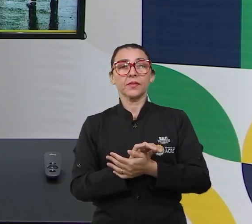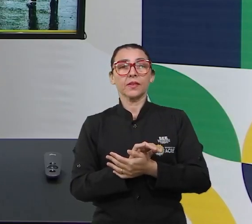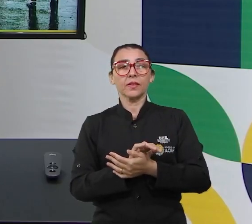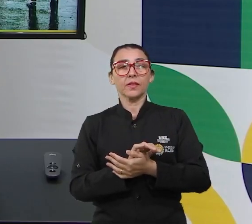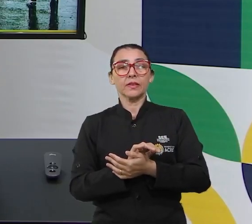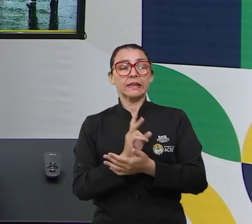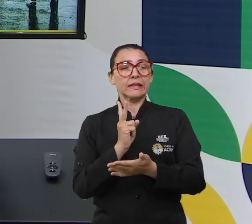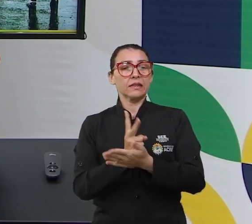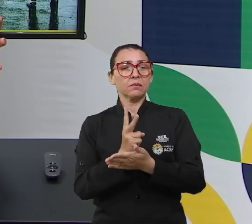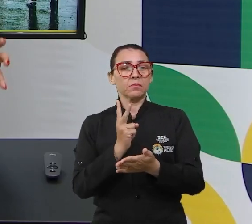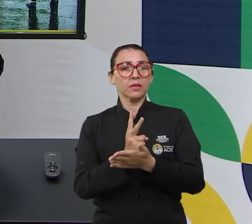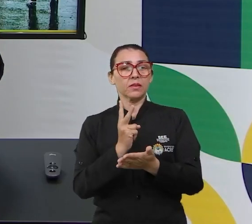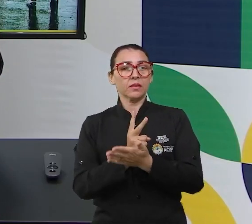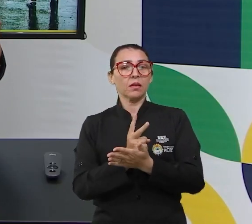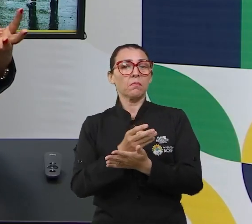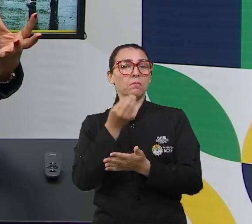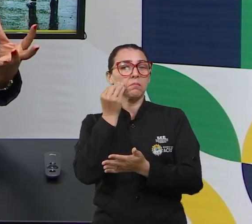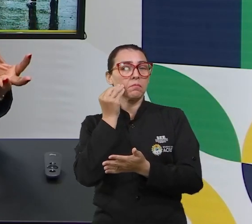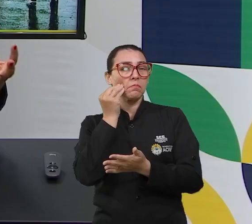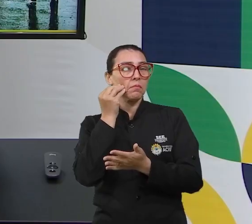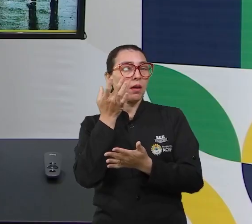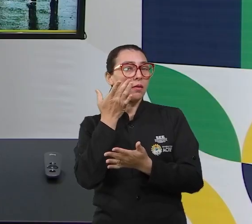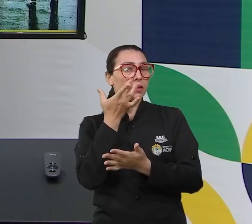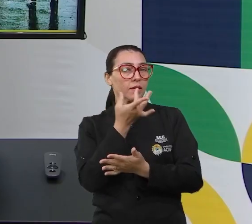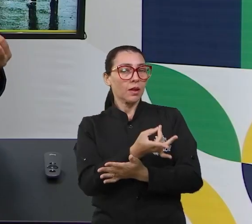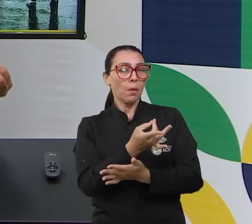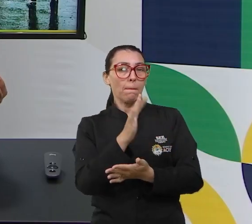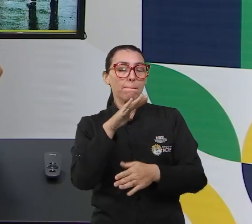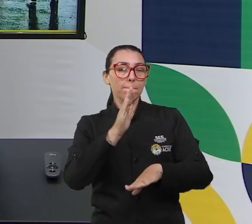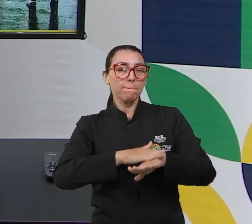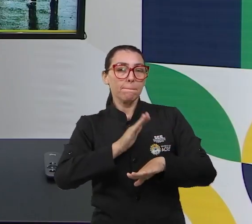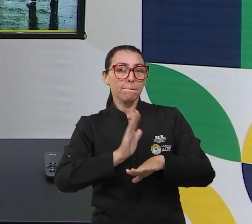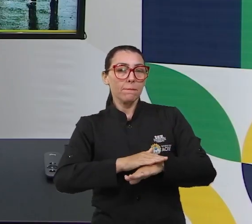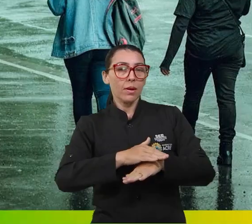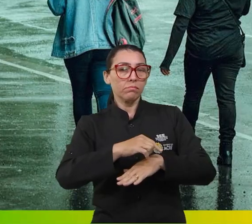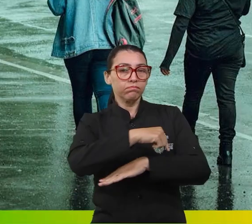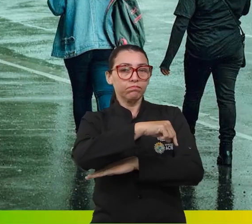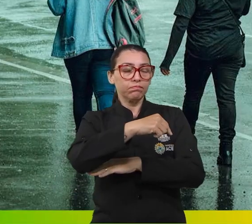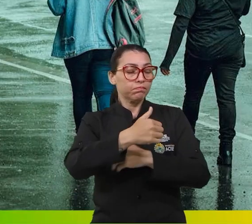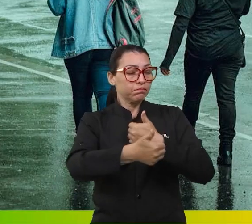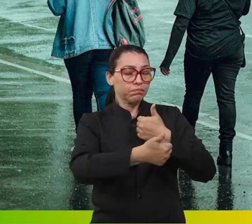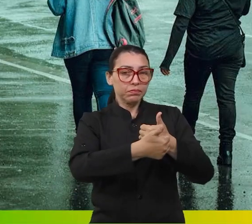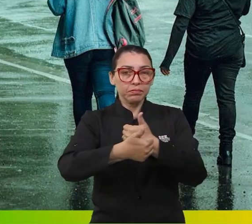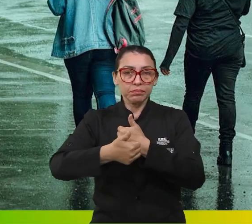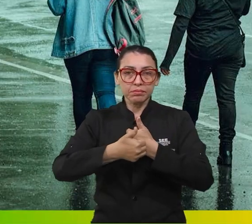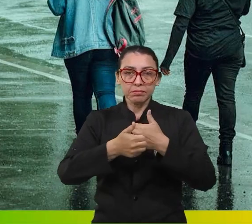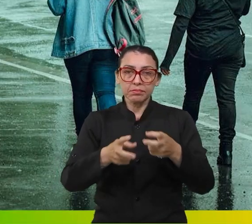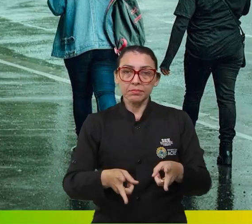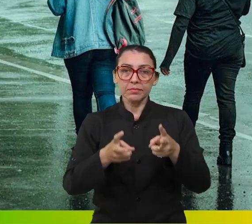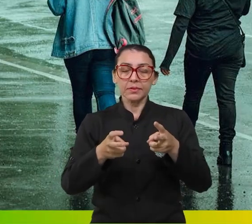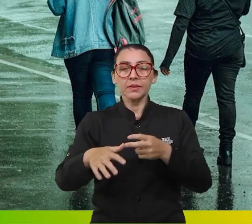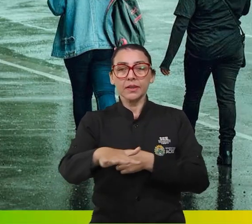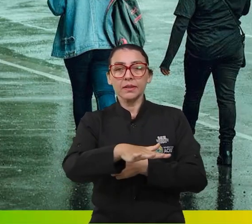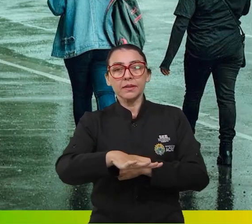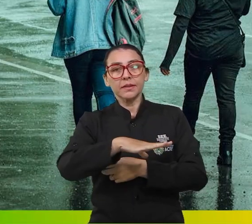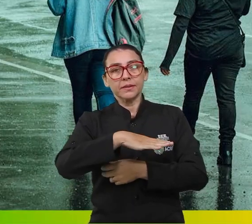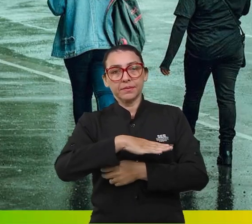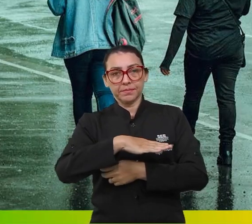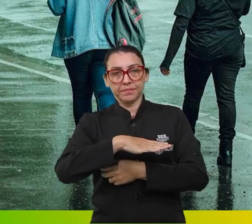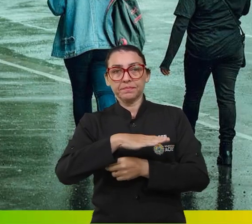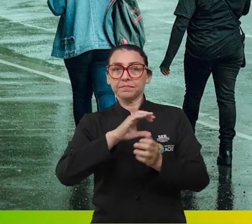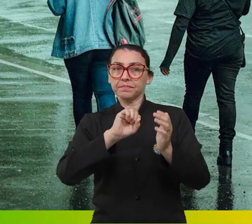modo automático e ela prestando atenção mais ao seu redor. Então, a percepção do espaço urbano é